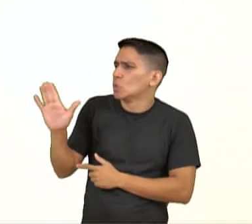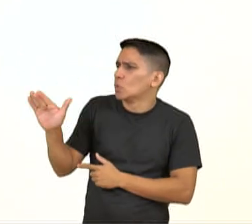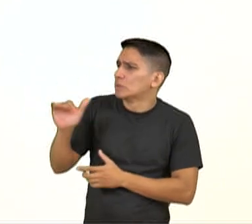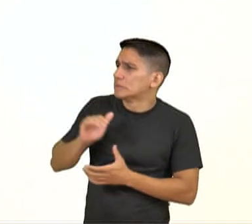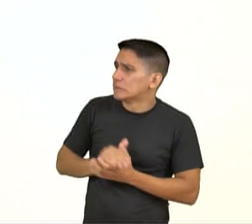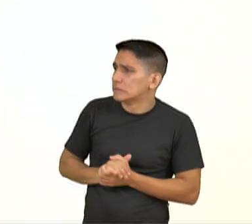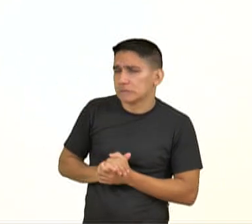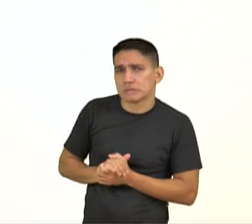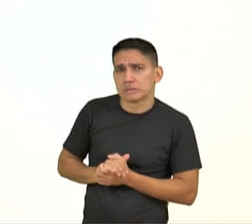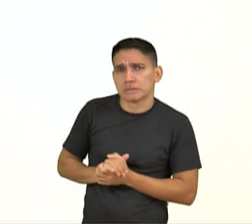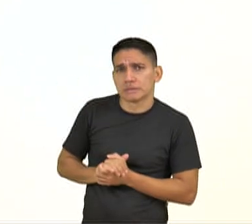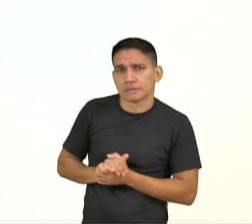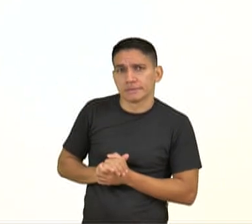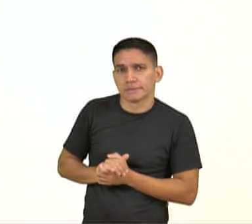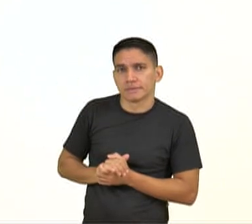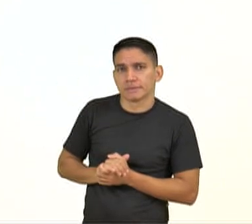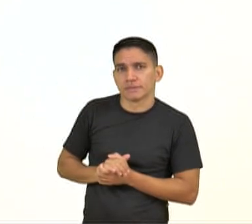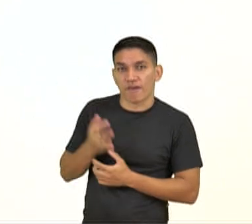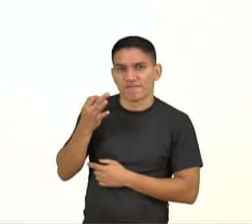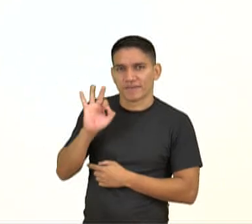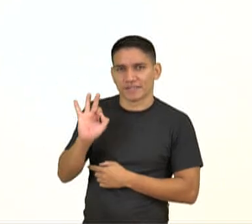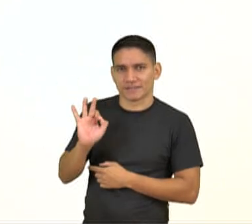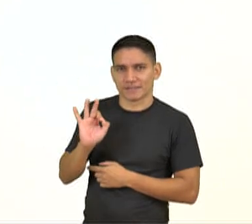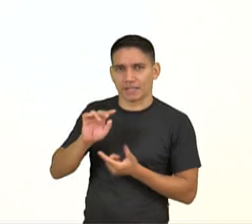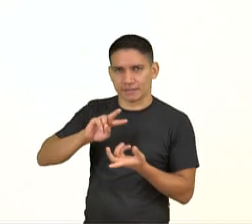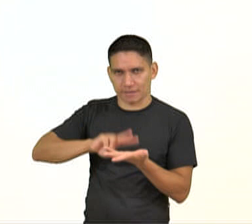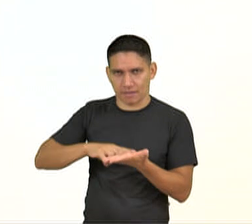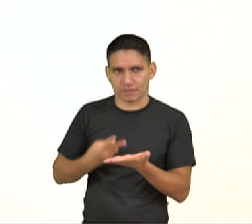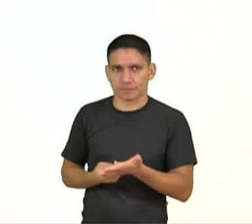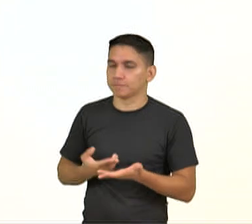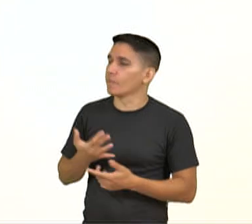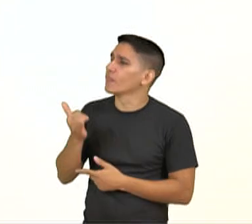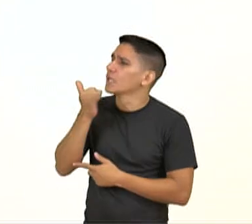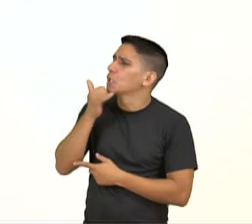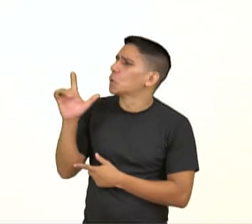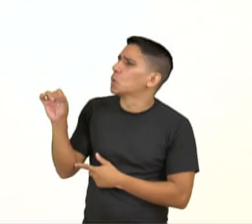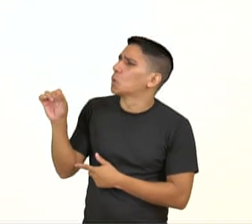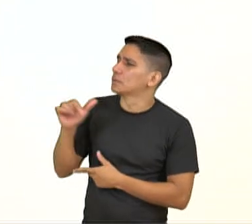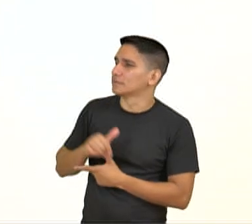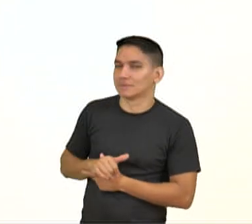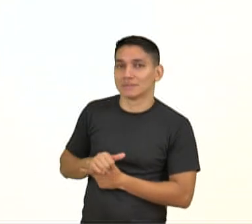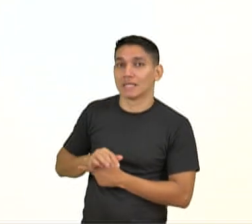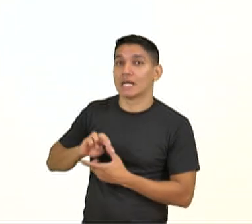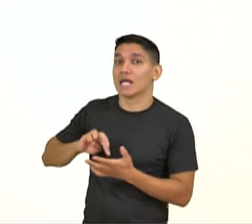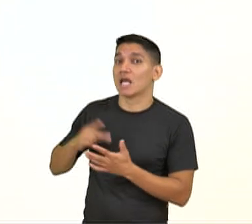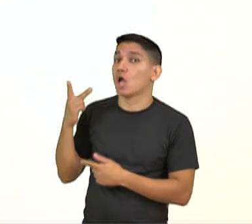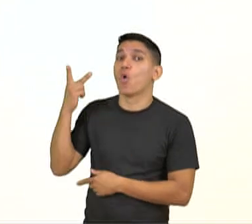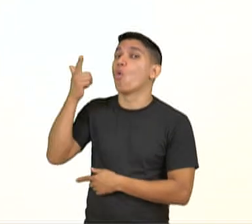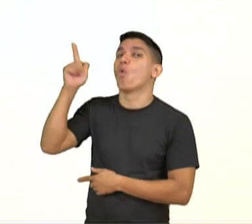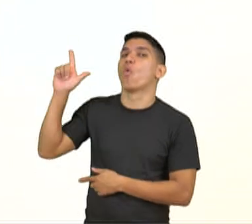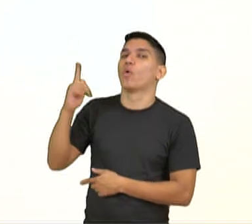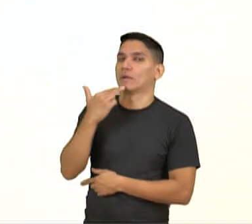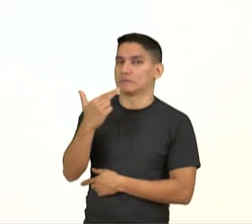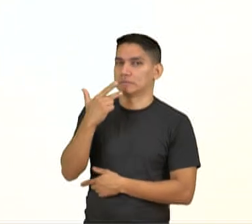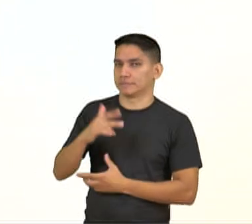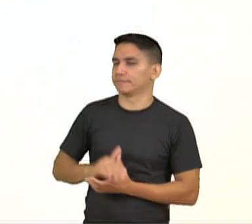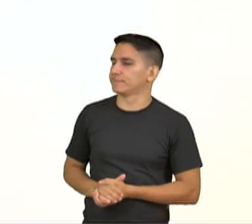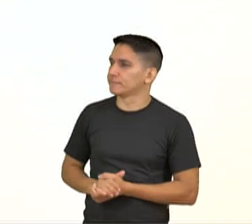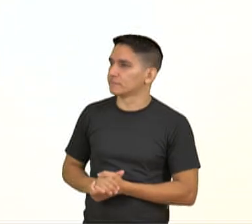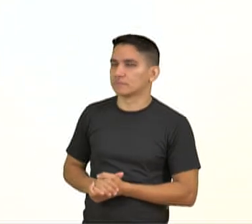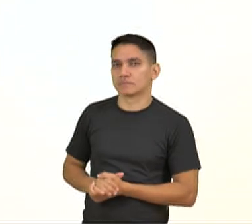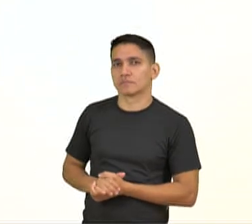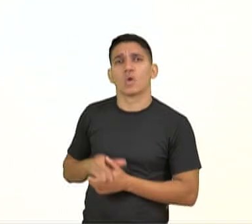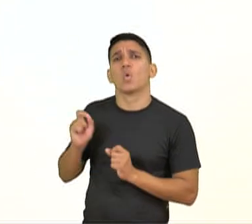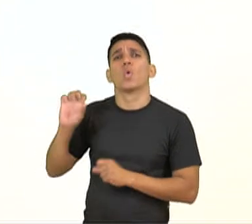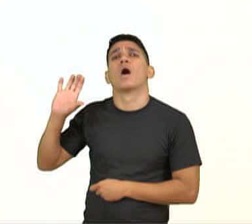Então, perdão, senhor. Temos aqui a tradução do texto. Isso significa que ele está falando em um outro idioma. Veja aí qual o fato